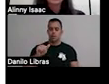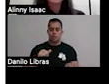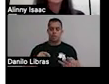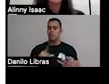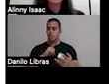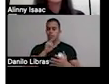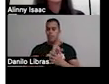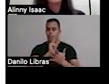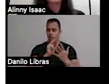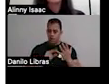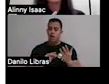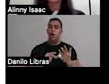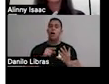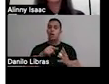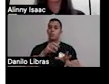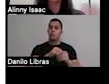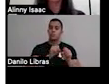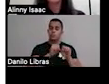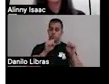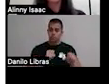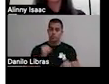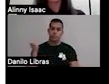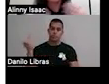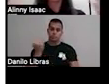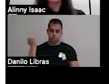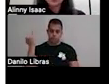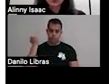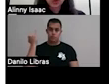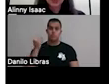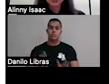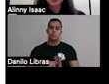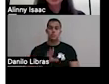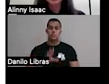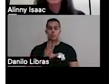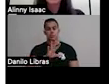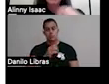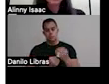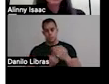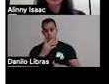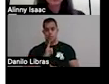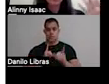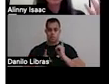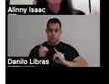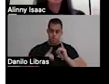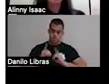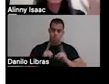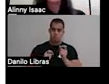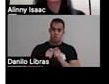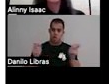esse sistema ele é bastante importante para nessa hipótese, né, do surgimento da depressão, e a maioria